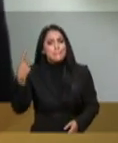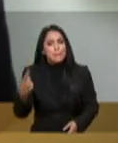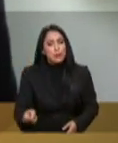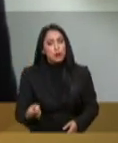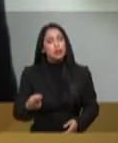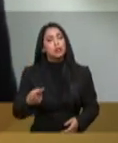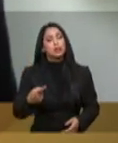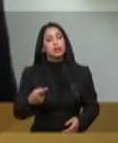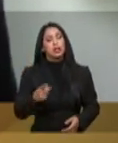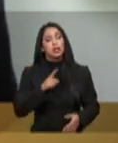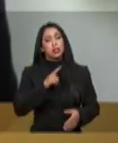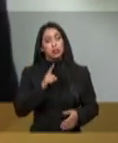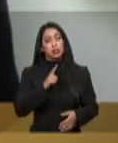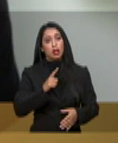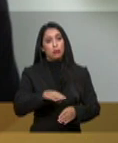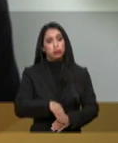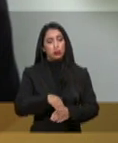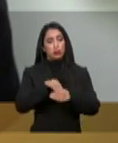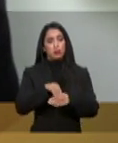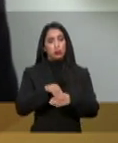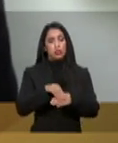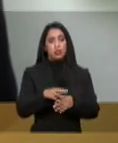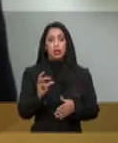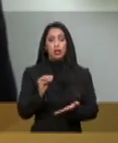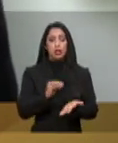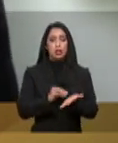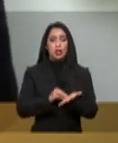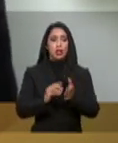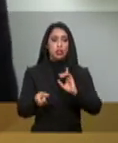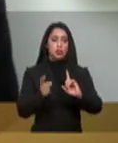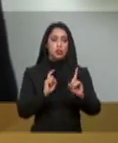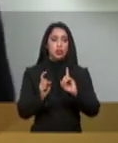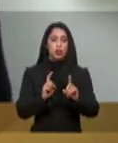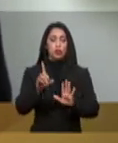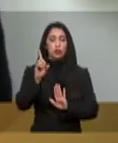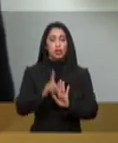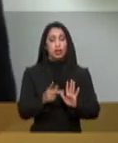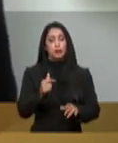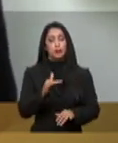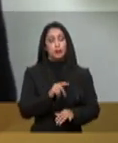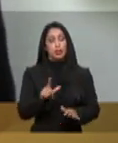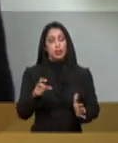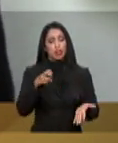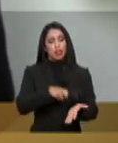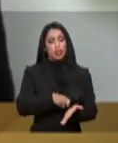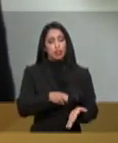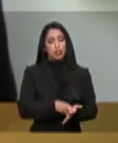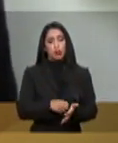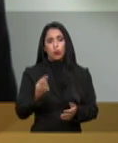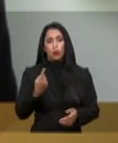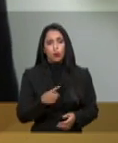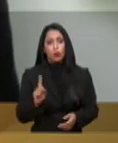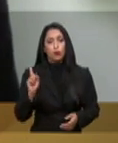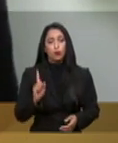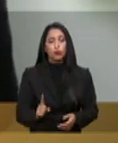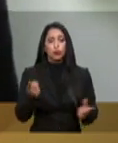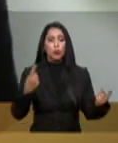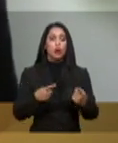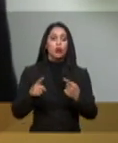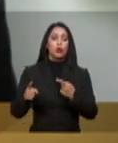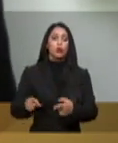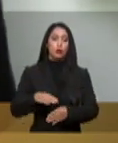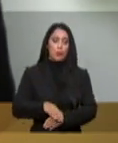bem jurídico mostrar-se insuficiente na via administrativa. O direito penal reserva-se como última ratio contra a transgressão de